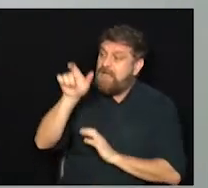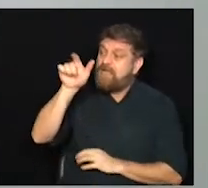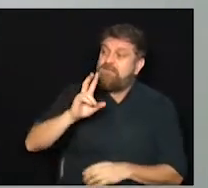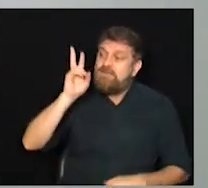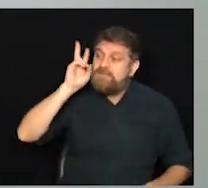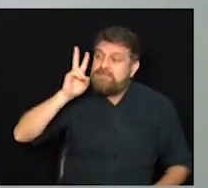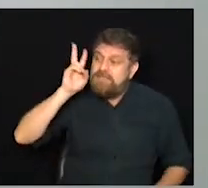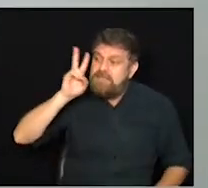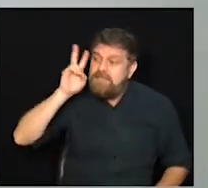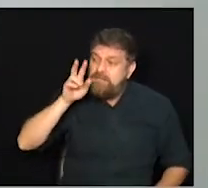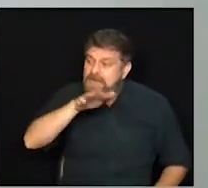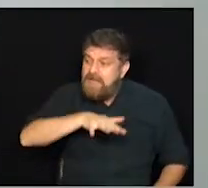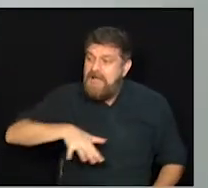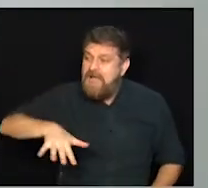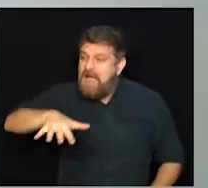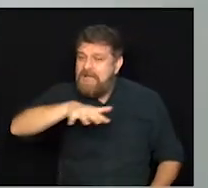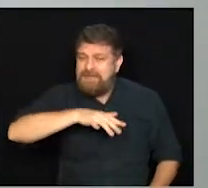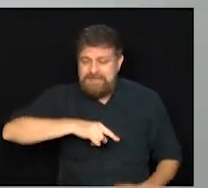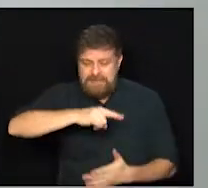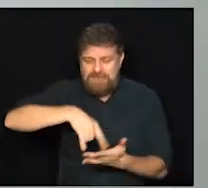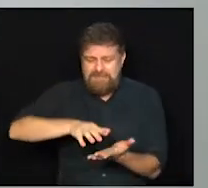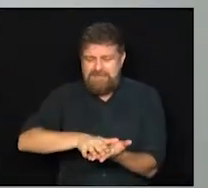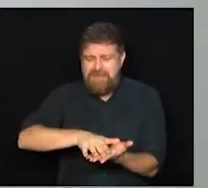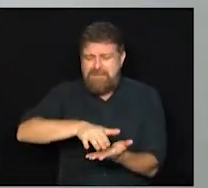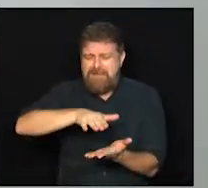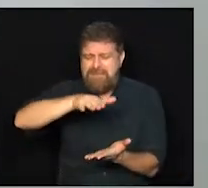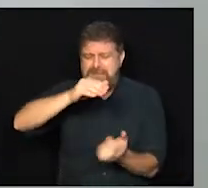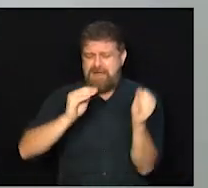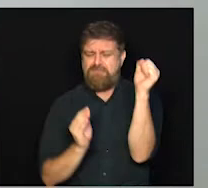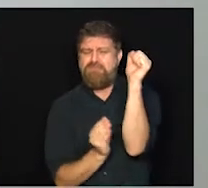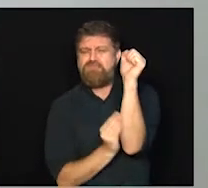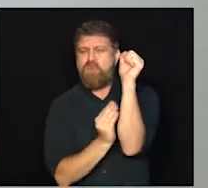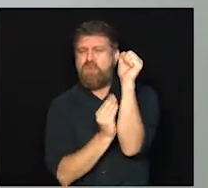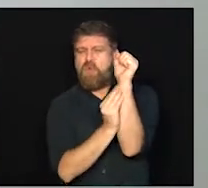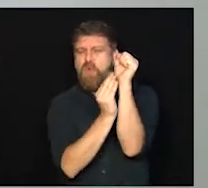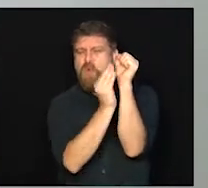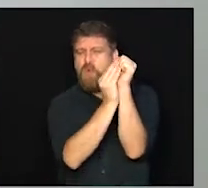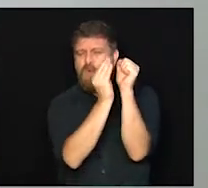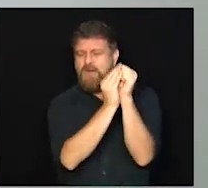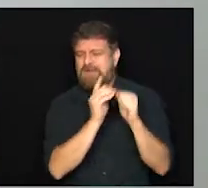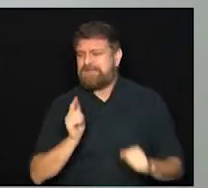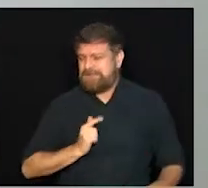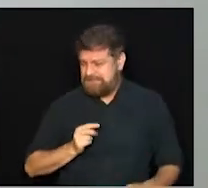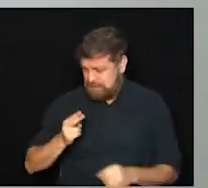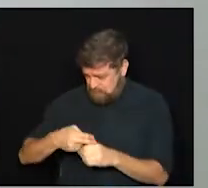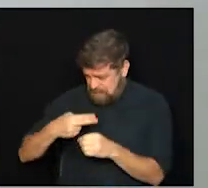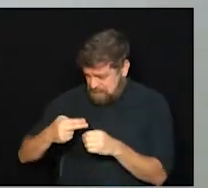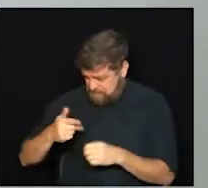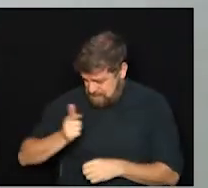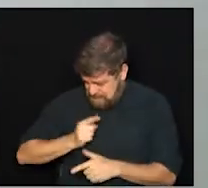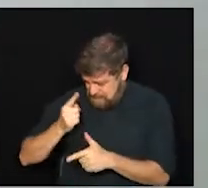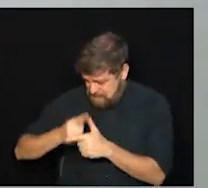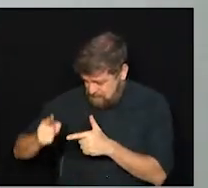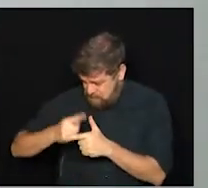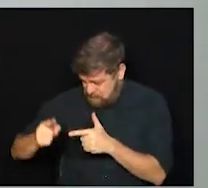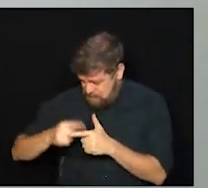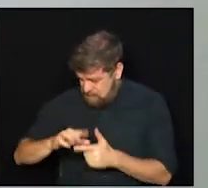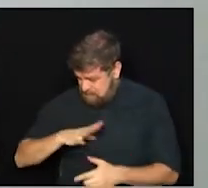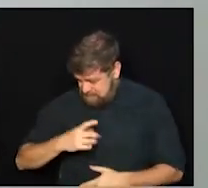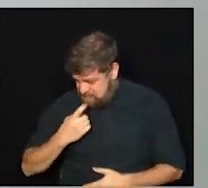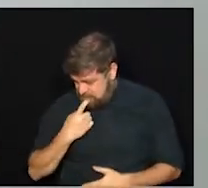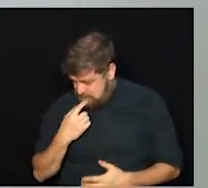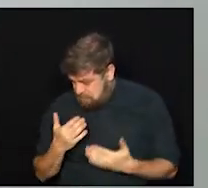alguma coisa na área que você tem problema com burocracia. A Unicamp tem problema com burocracia no município.